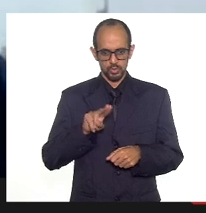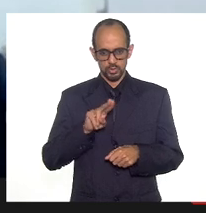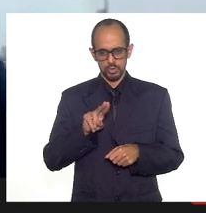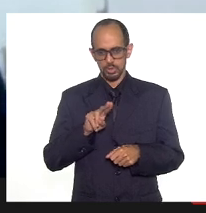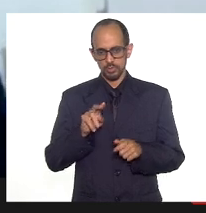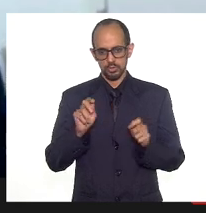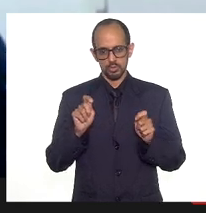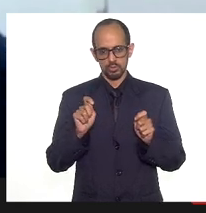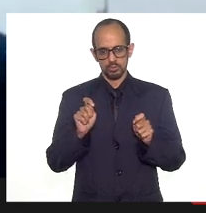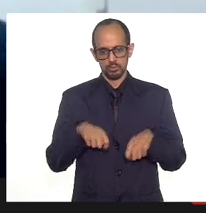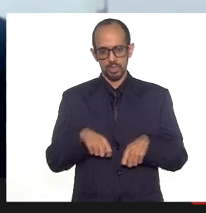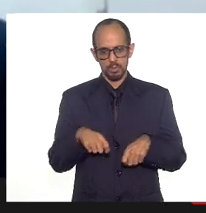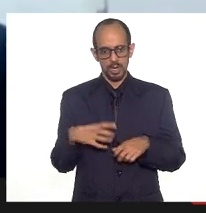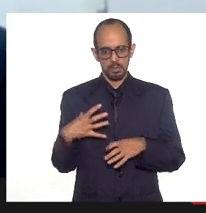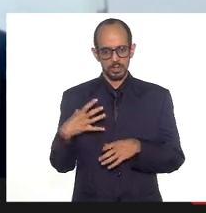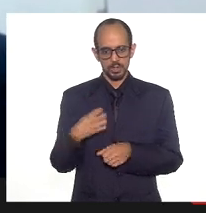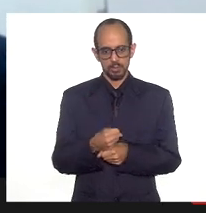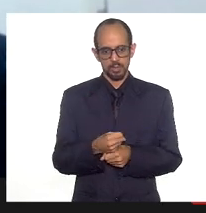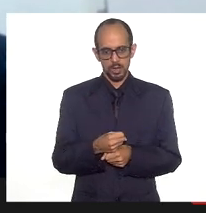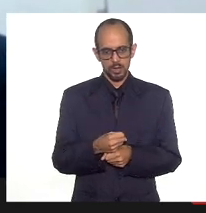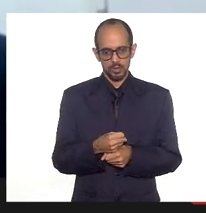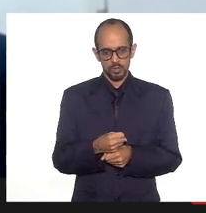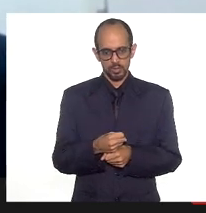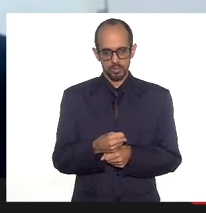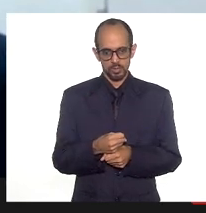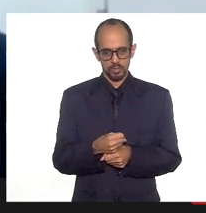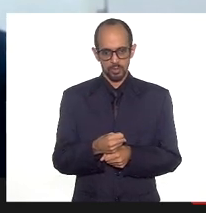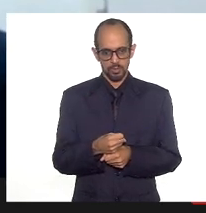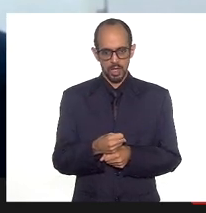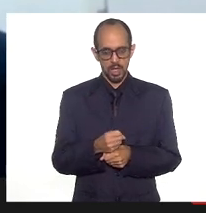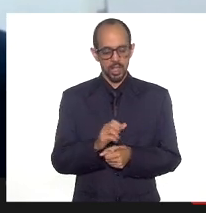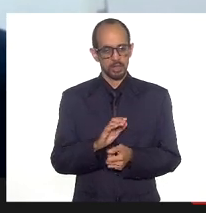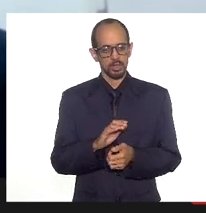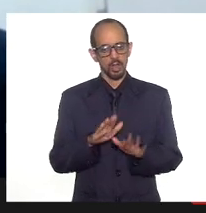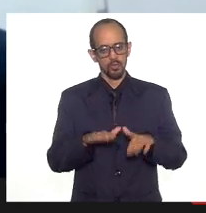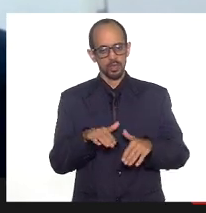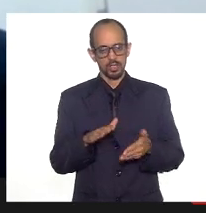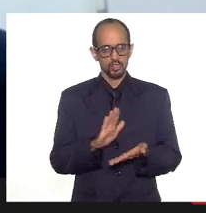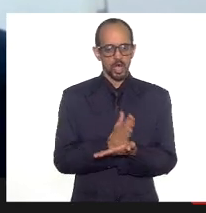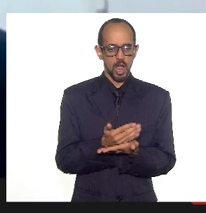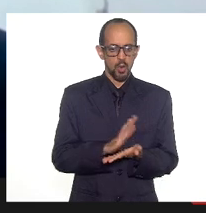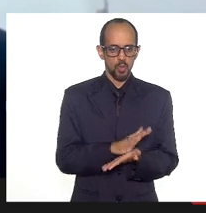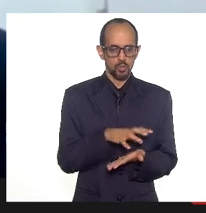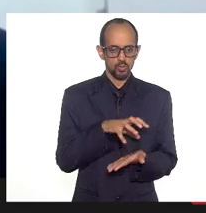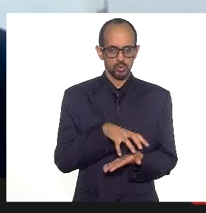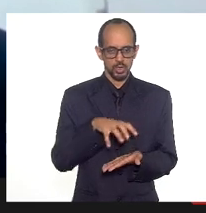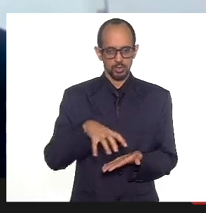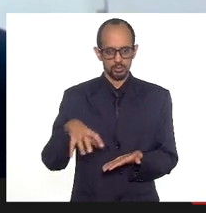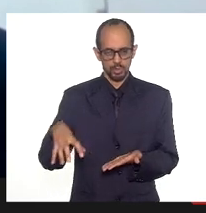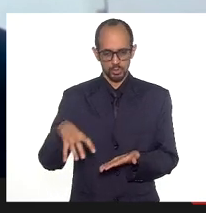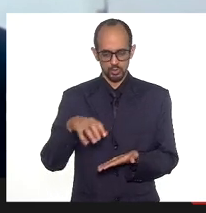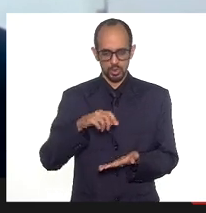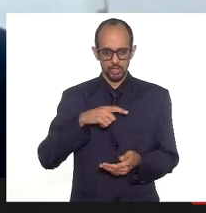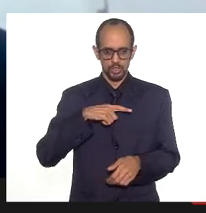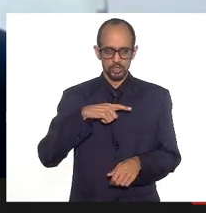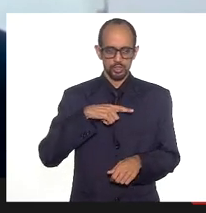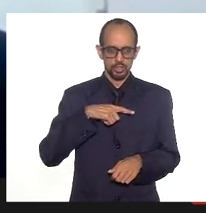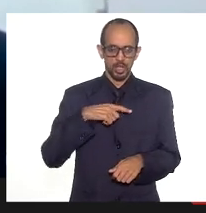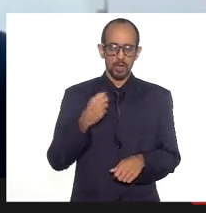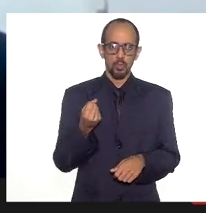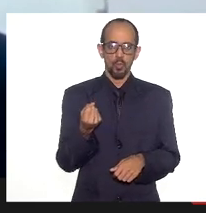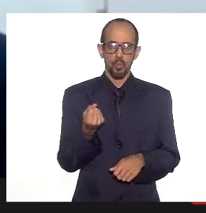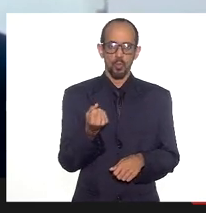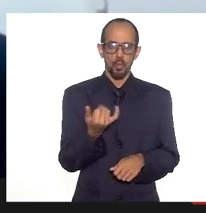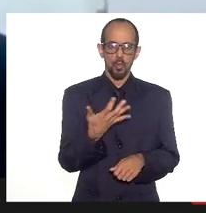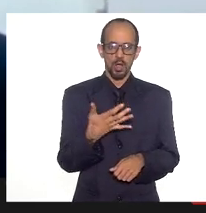de conteúdo local de uma plataforma, né? Na verdade, talvez nenhum dos segmentos, todos os... A ANP, ela calcula quanto de importação tem